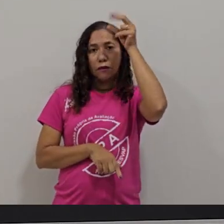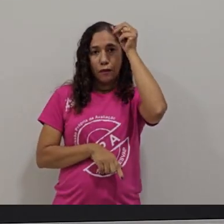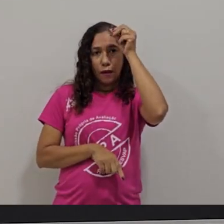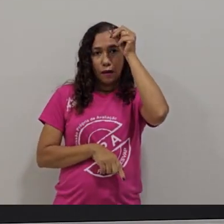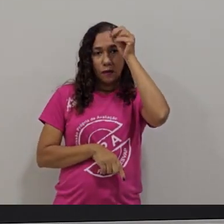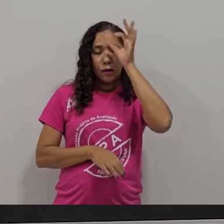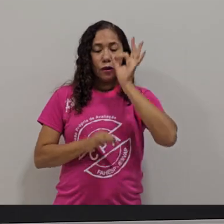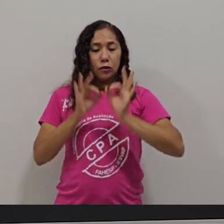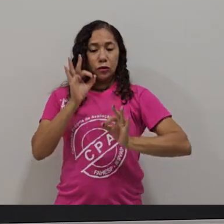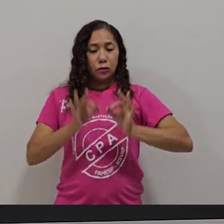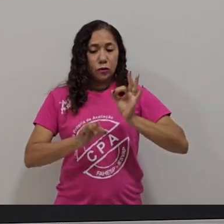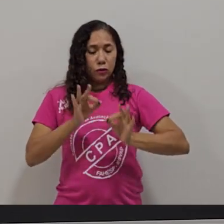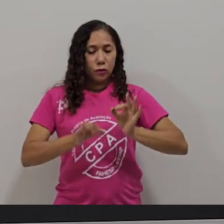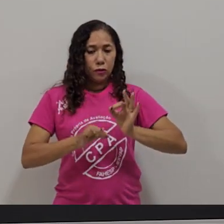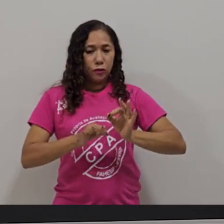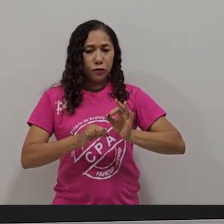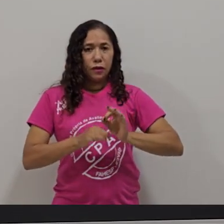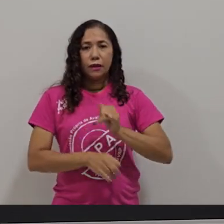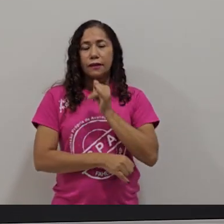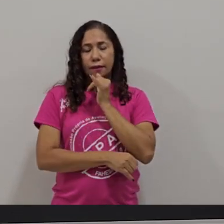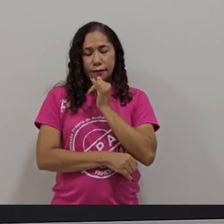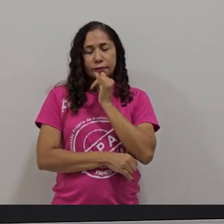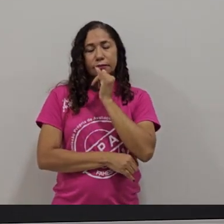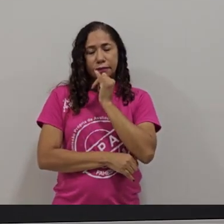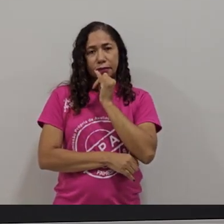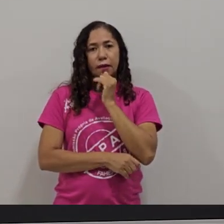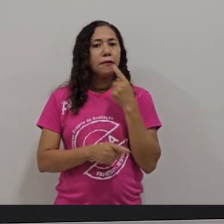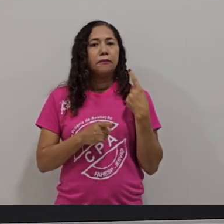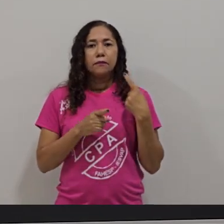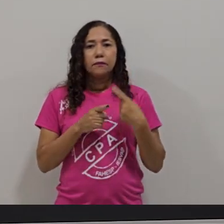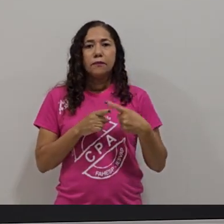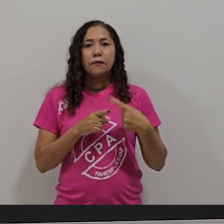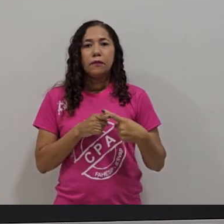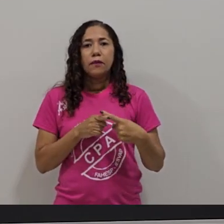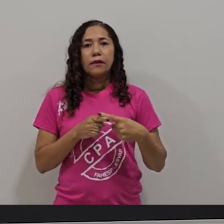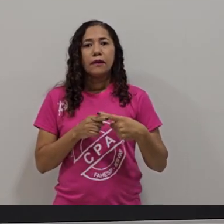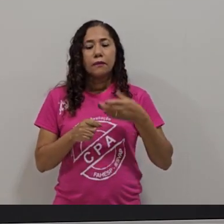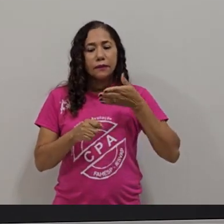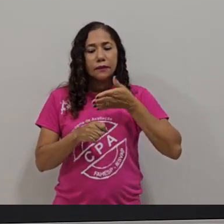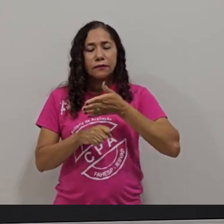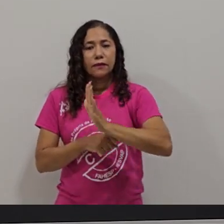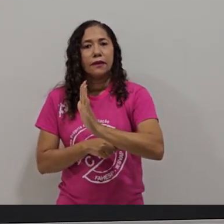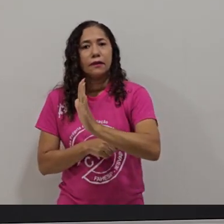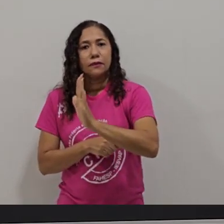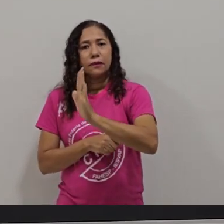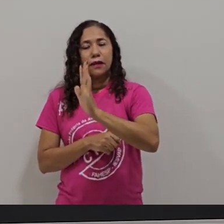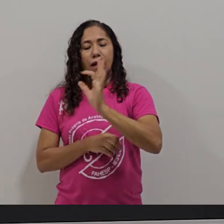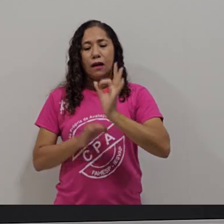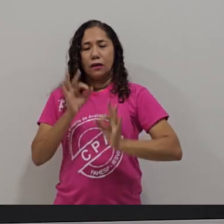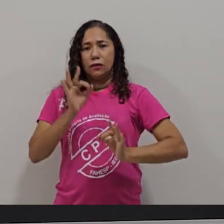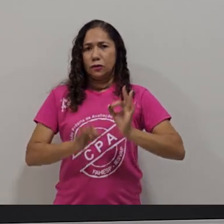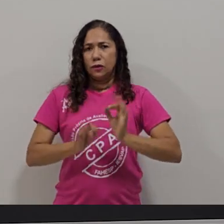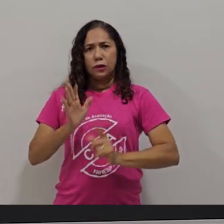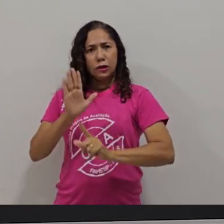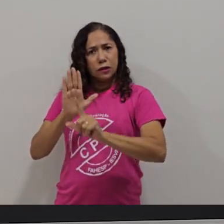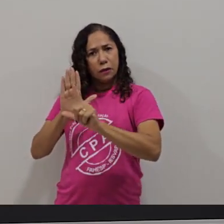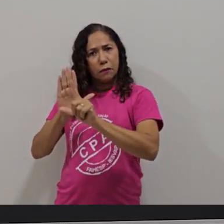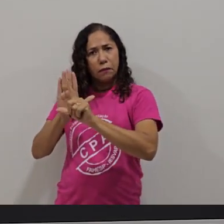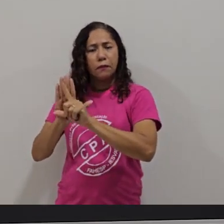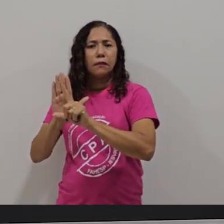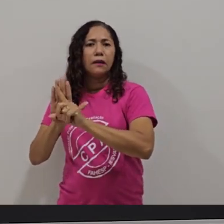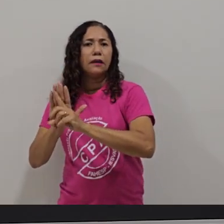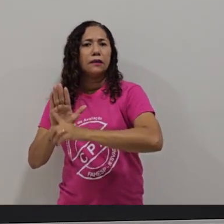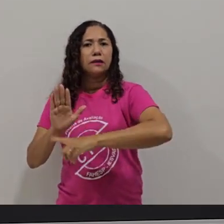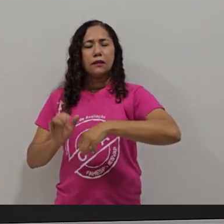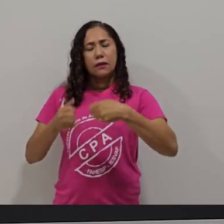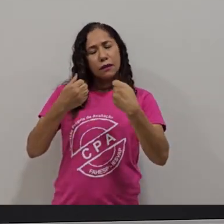Judiciário, eles têm que ser exemplo. Porque a pessoa vai buscar a justiça, vai buscar o seu direito ali, porque ela realmente